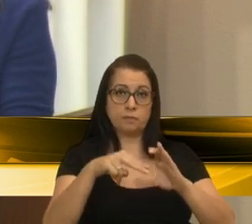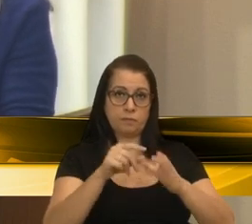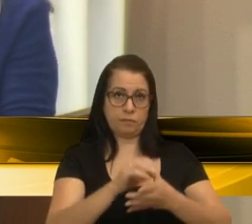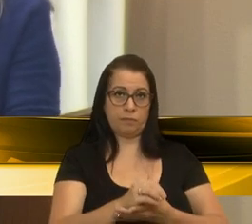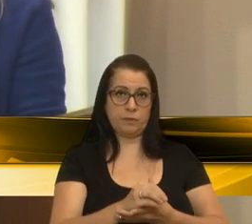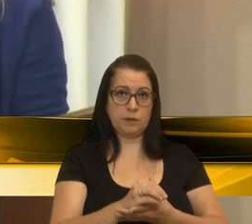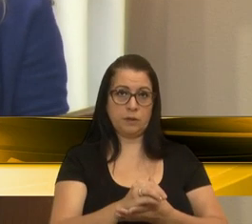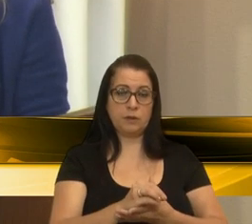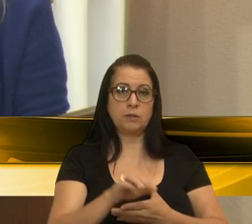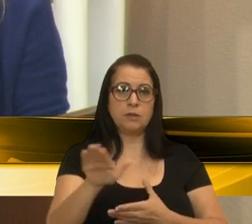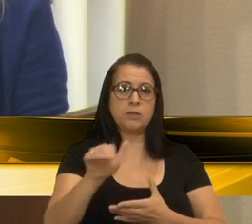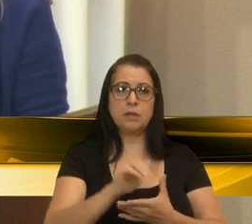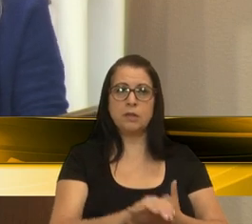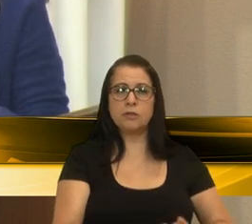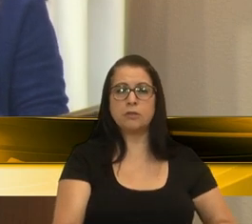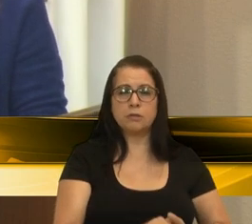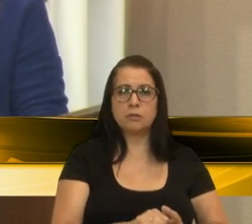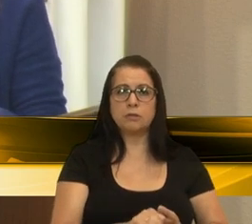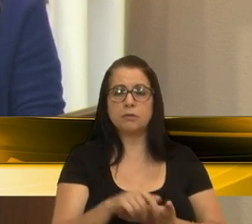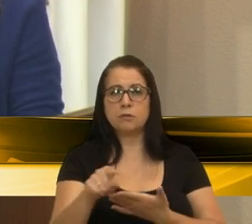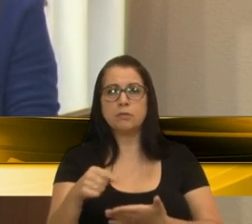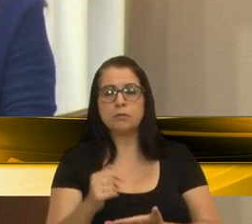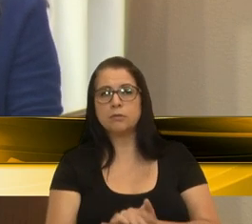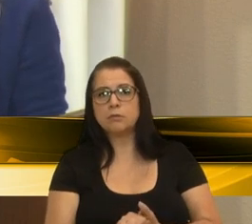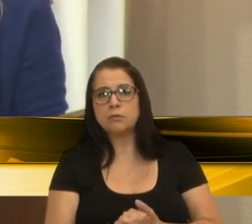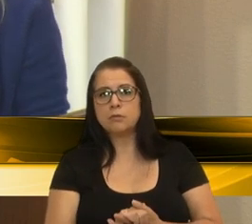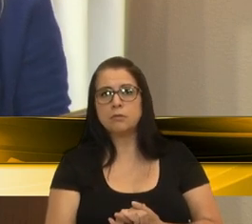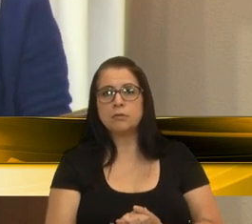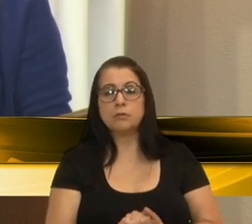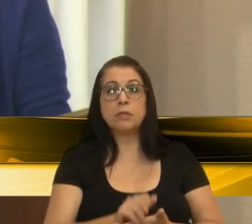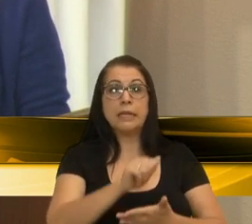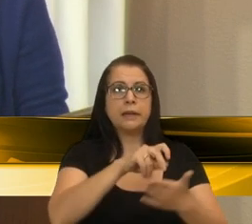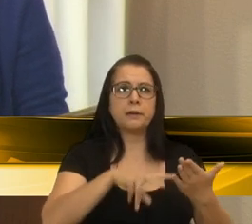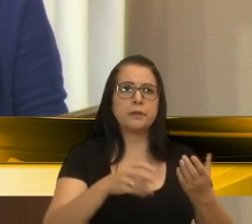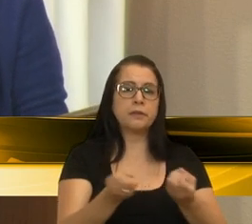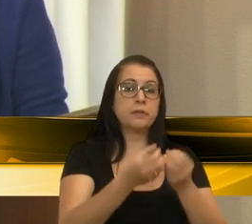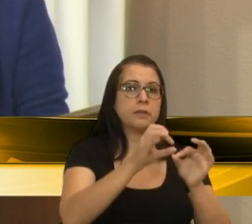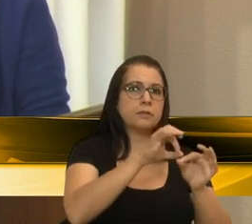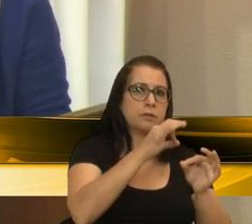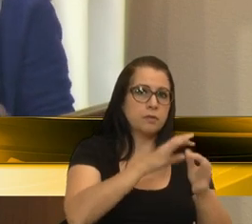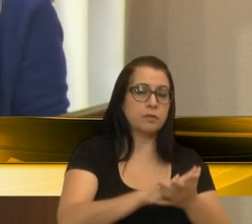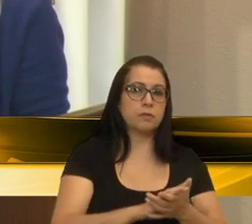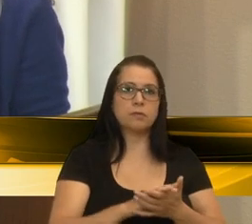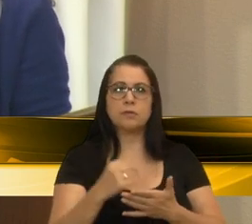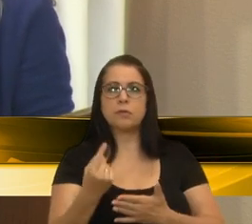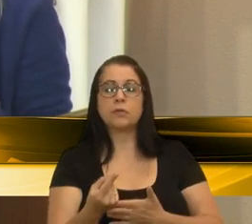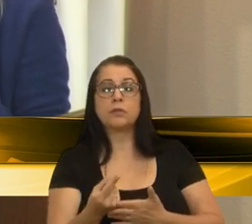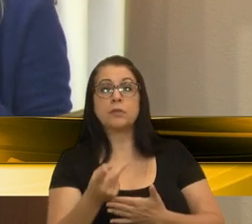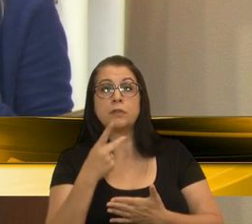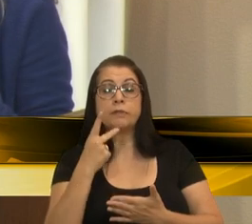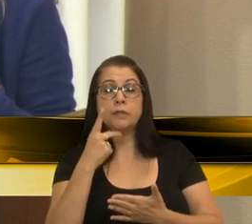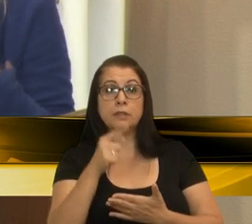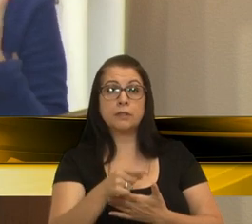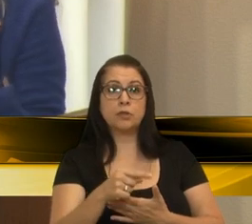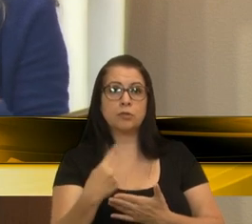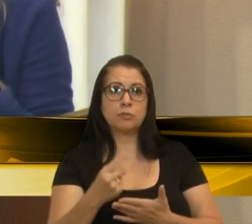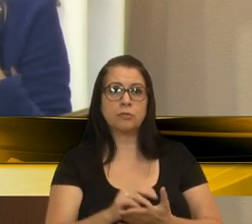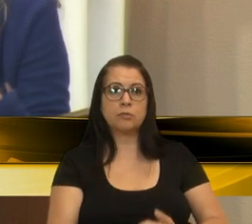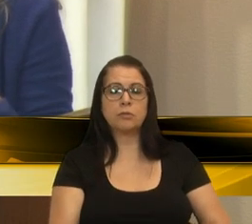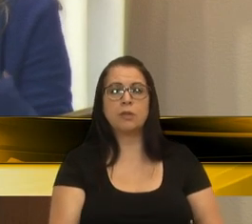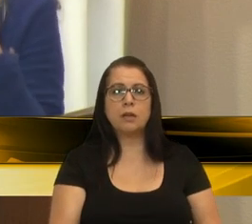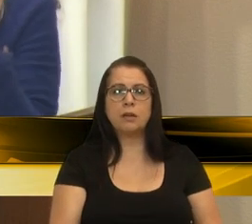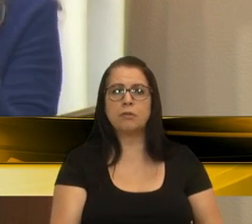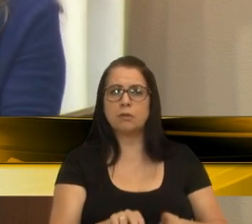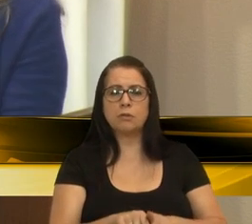Vereadores convoca o Conselho Consultivo para fazer uma análise da festa da uva. Mas o que eu quero dizer é que nós temos que olhar de